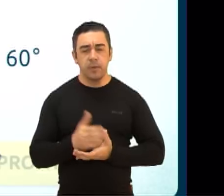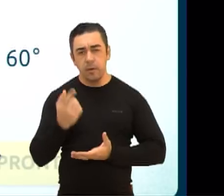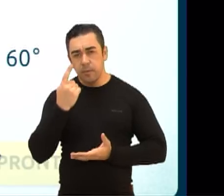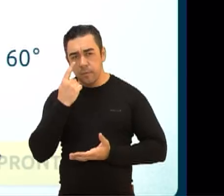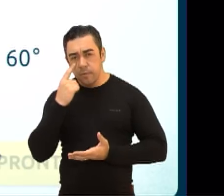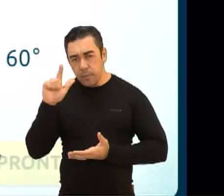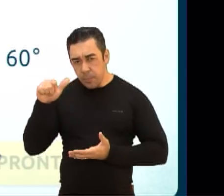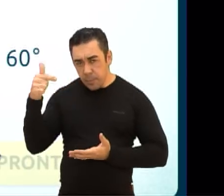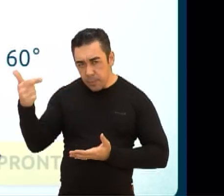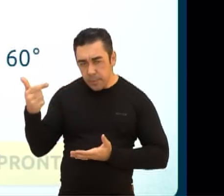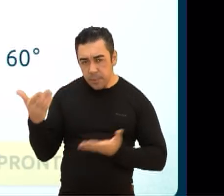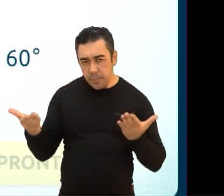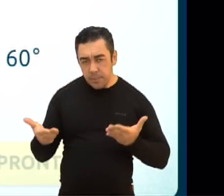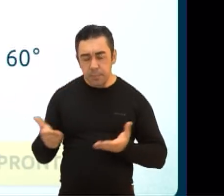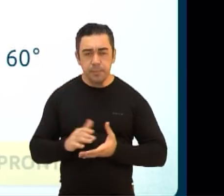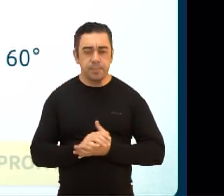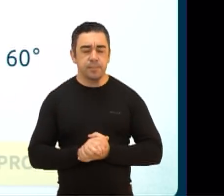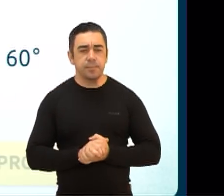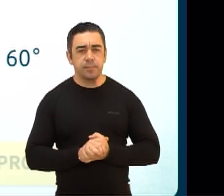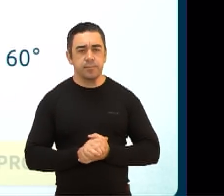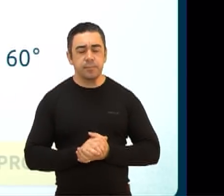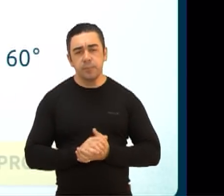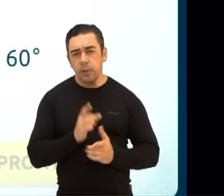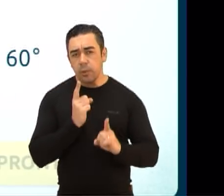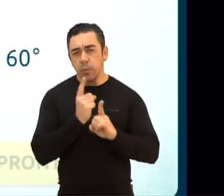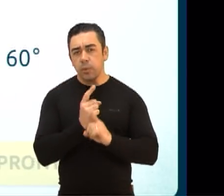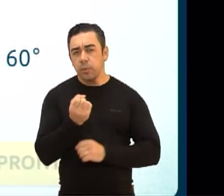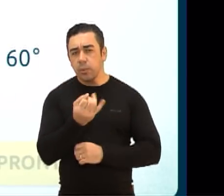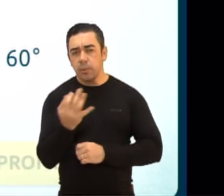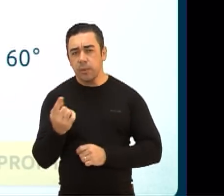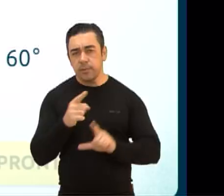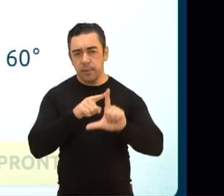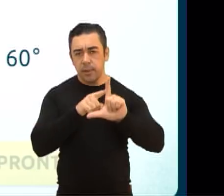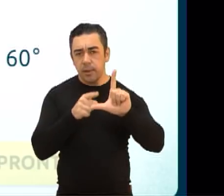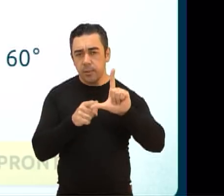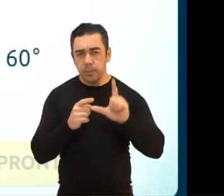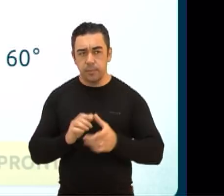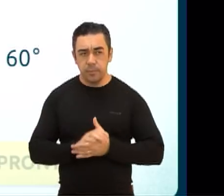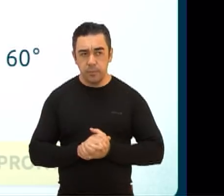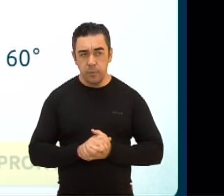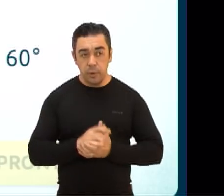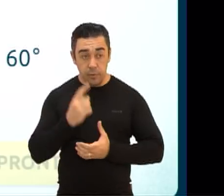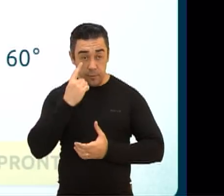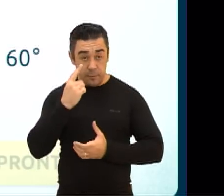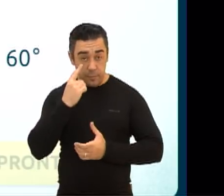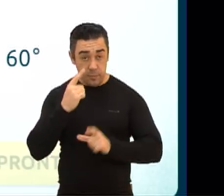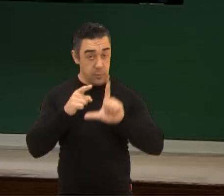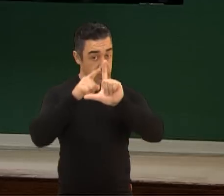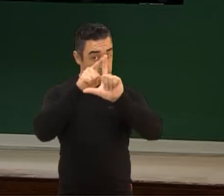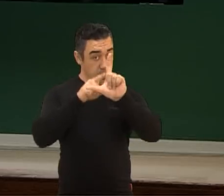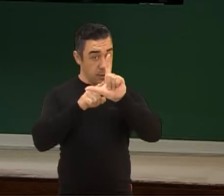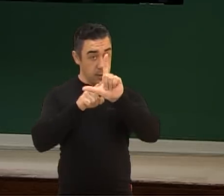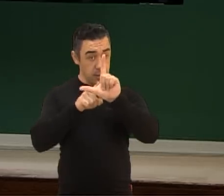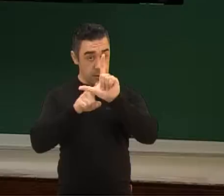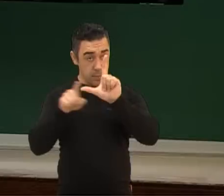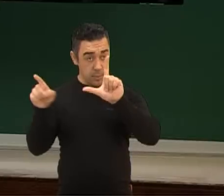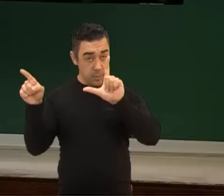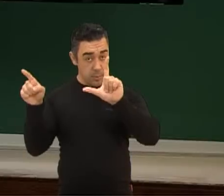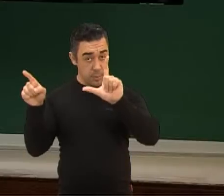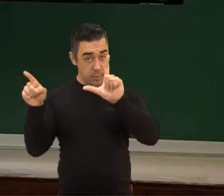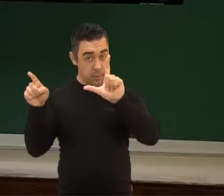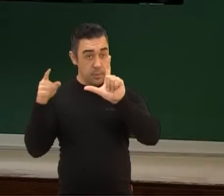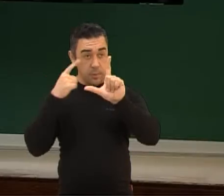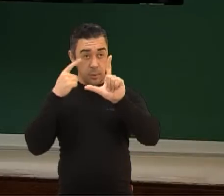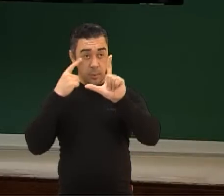nossa próxima fase? Determine a medida do ângulo. Vejamos que a abertura do ângulo está aqui,